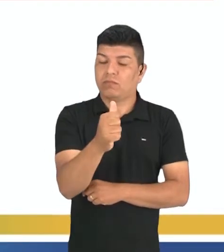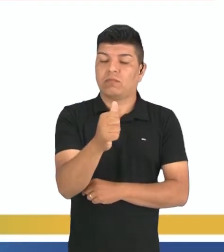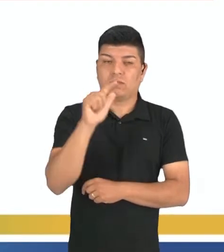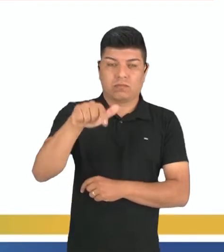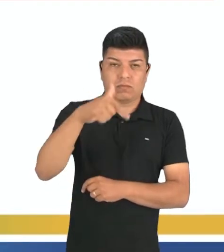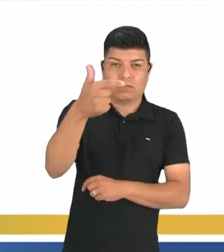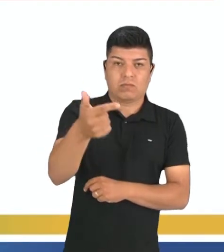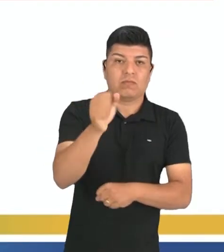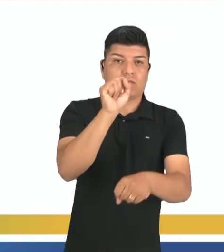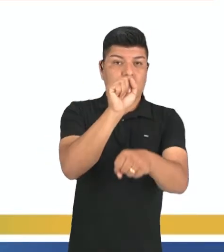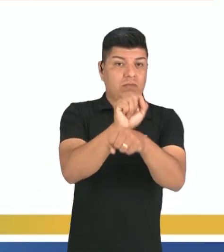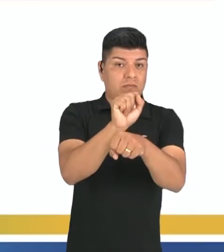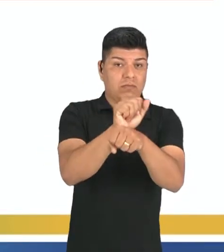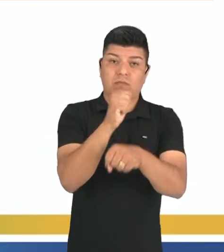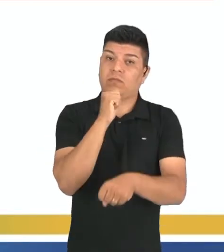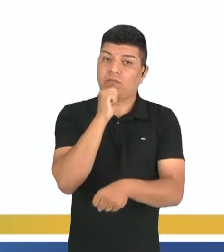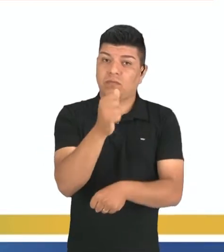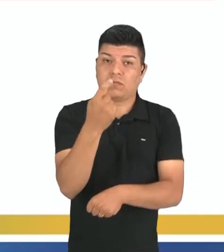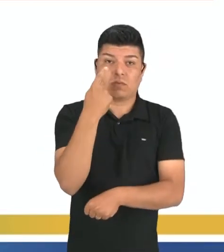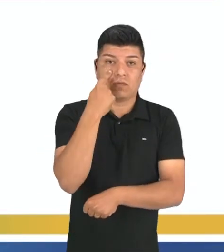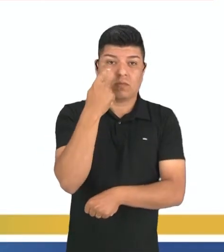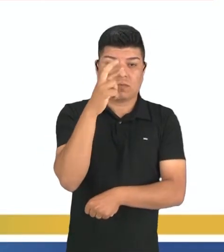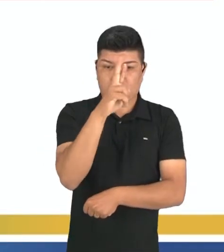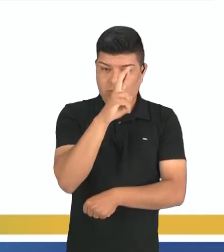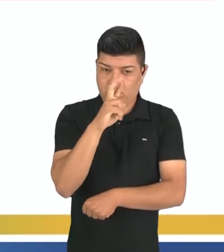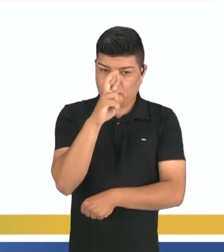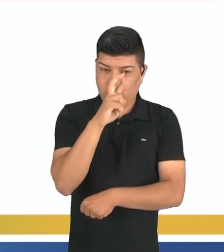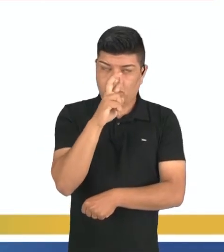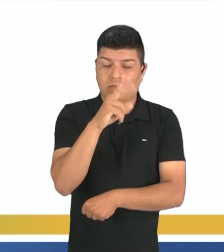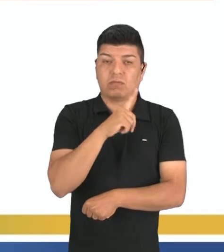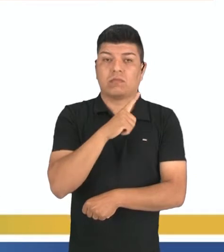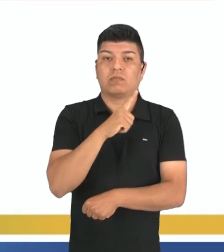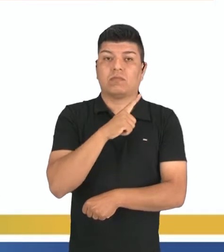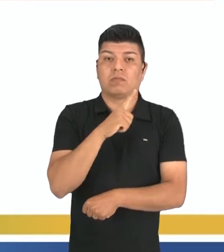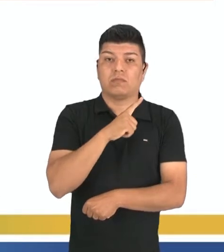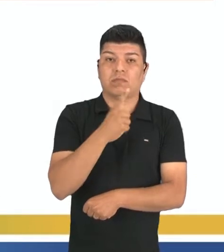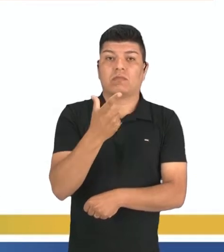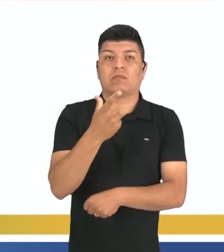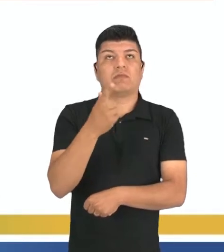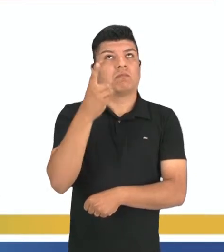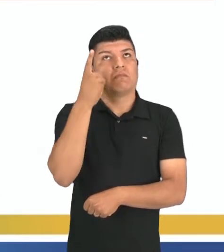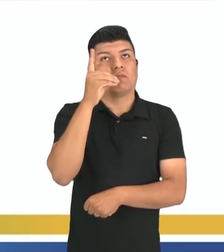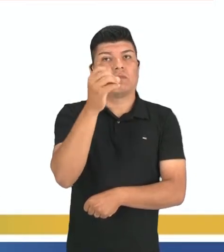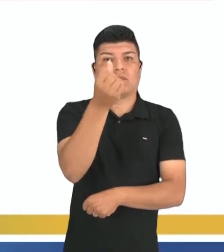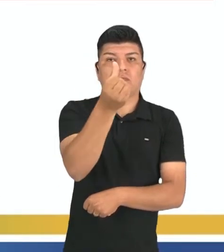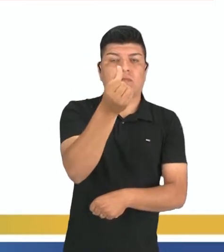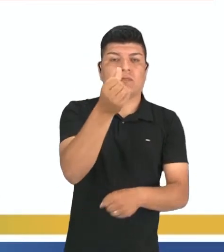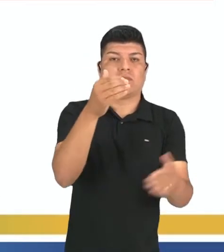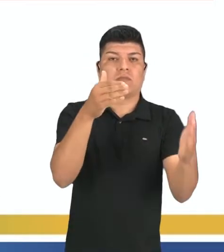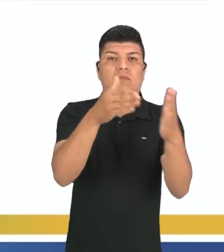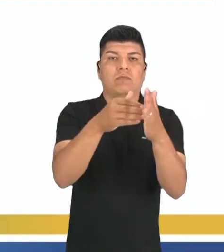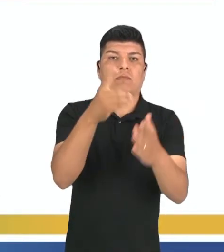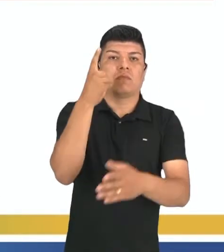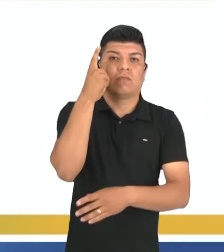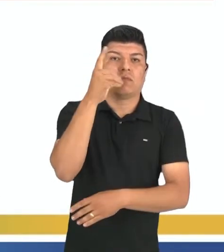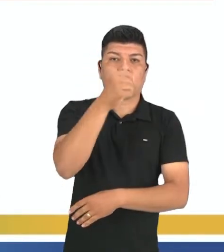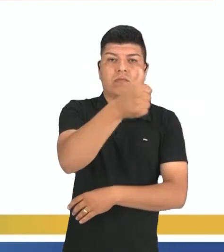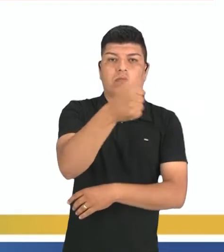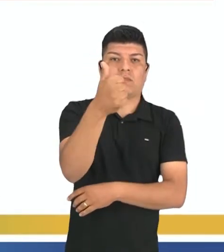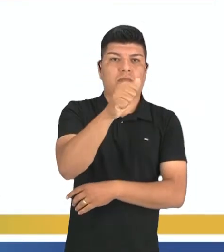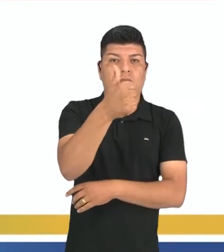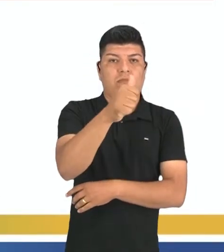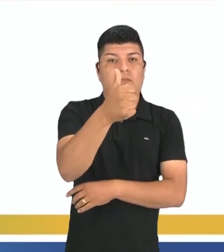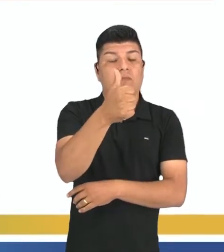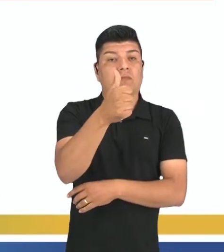cessa a menstruação, a gente vai observar que tem uma fase do dia 6 até o dia 11, em que